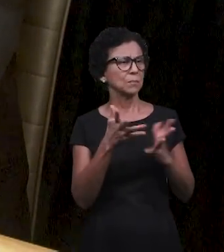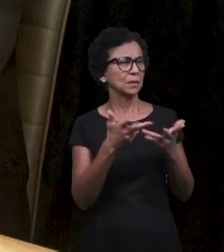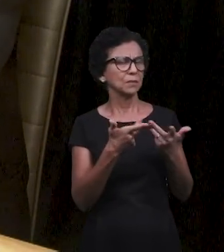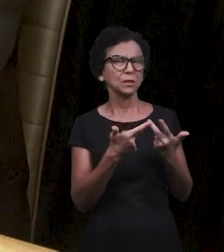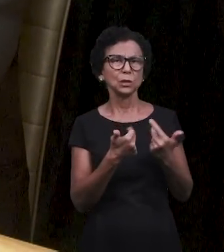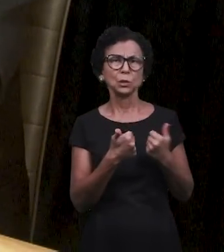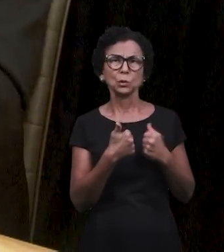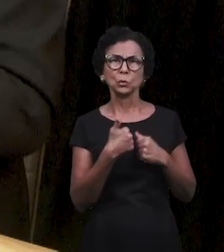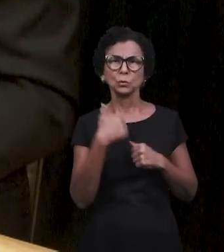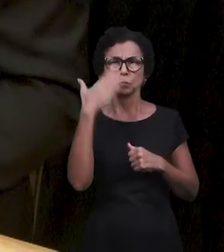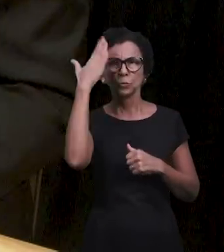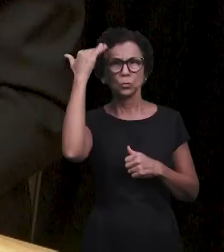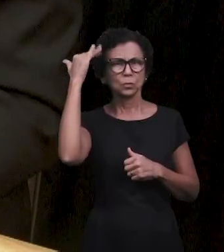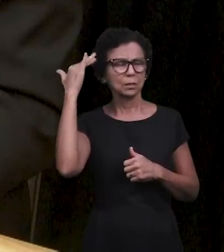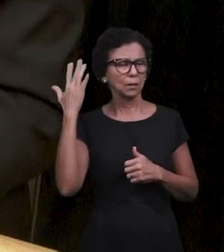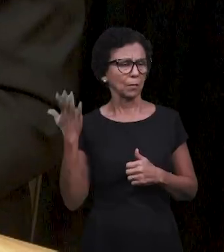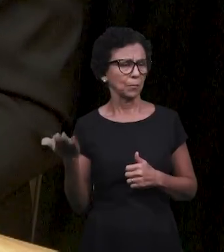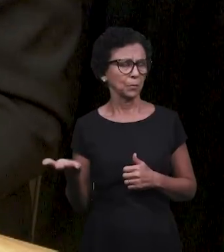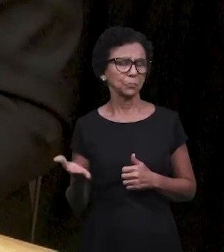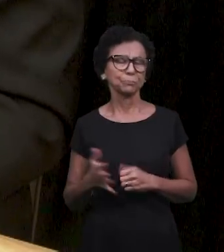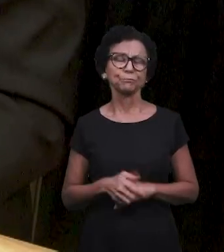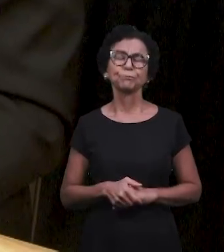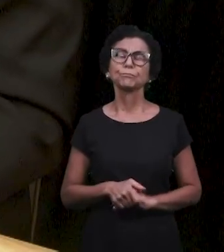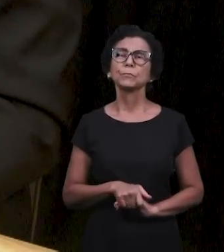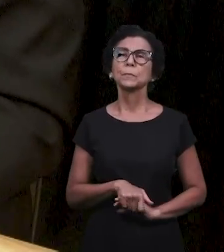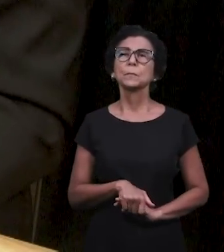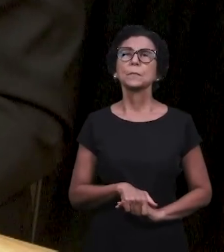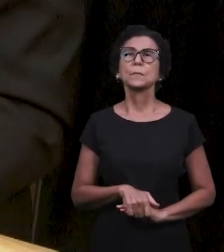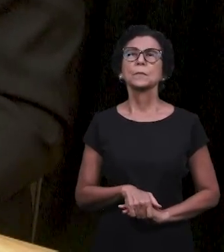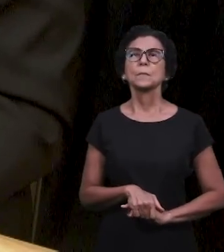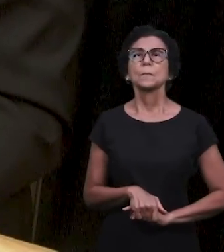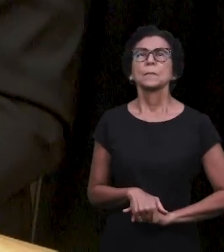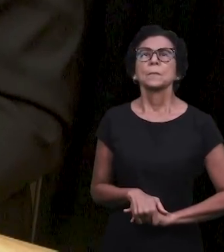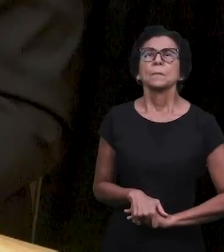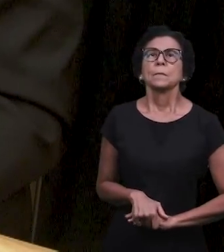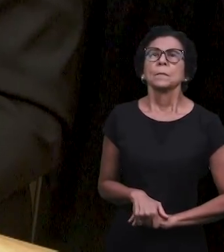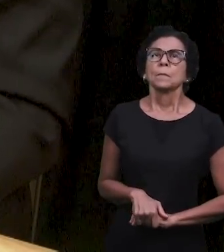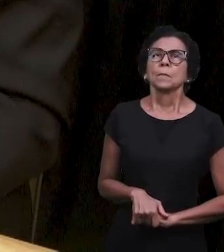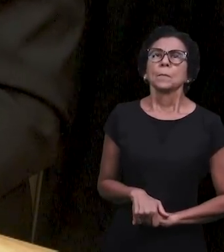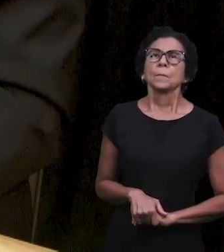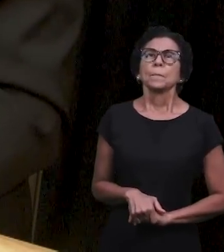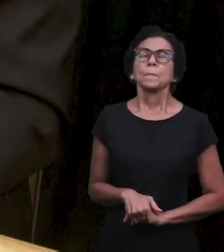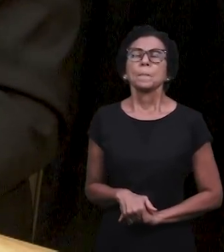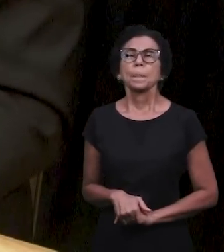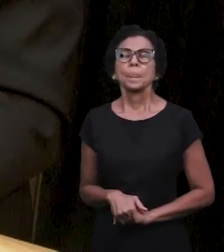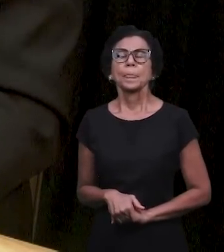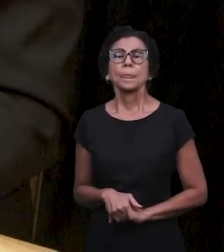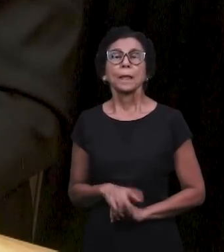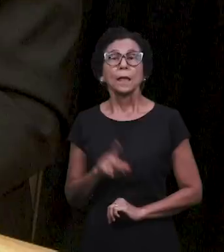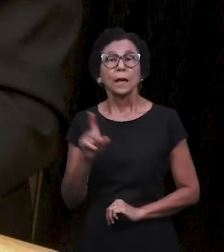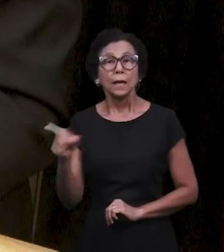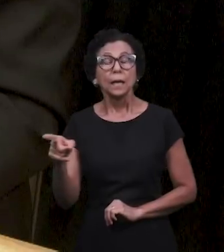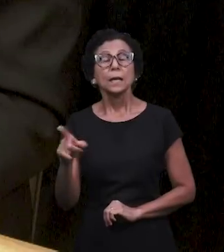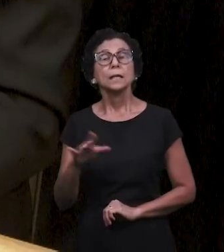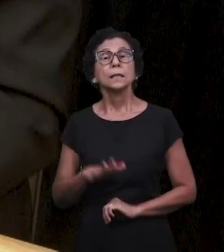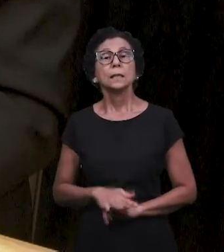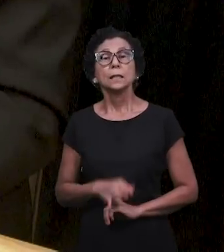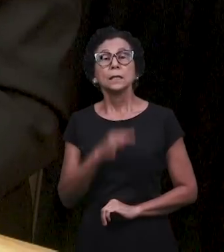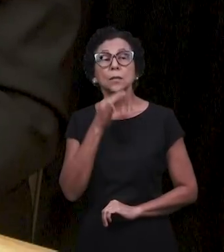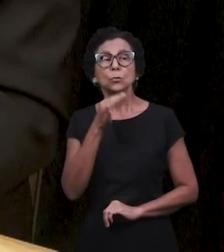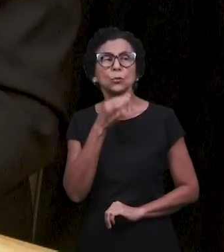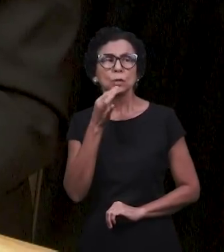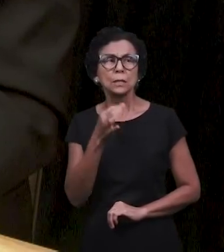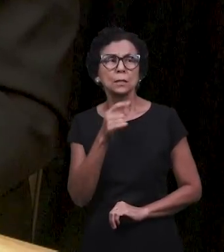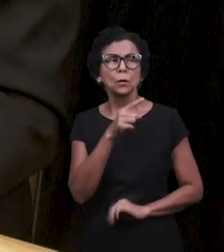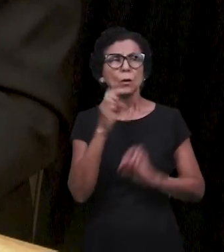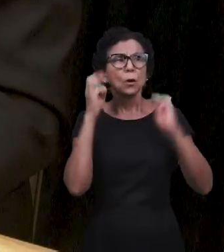Ele foi útil ali. Fala daquilo, né, que foi dito aqui, do grupo de assistência, né? Olha, você não pode pensar que